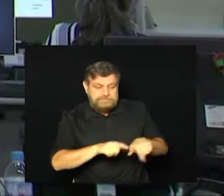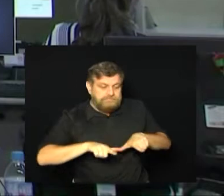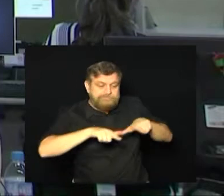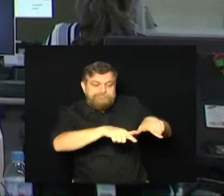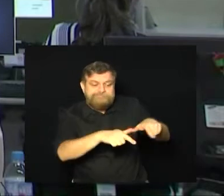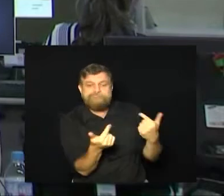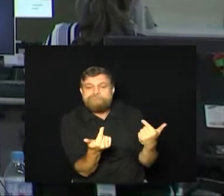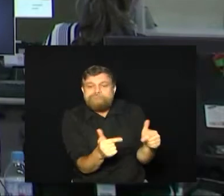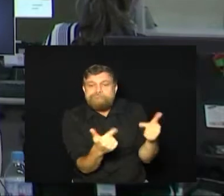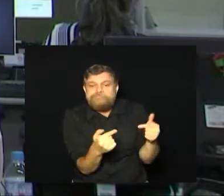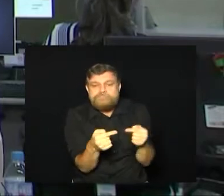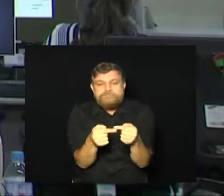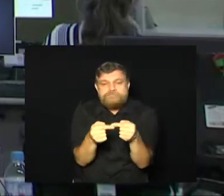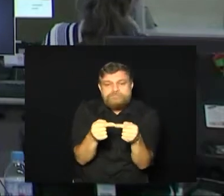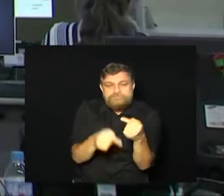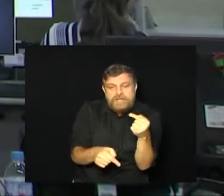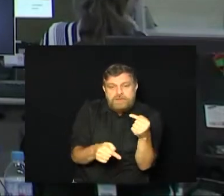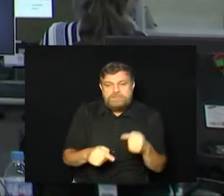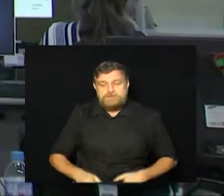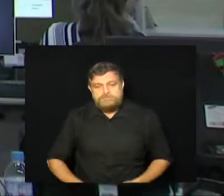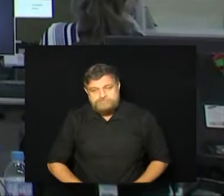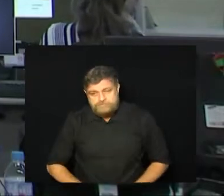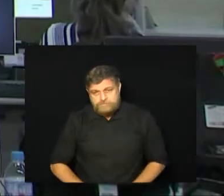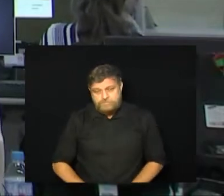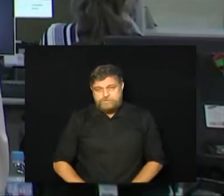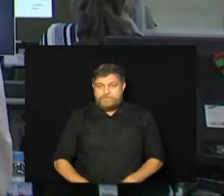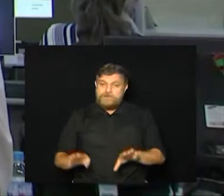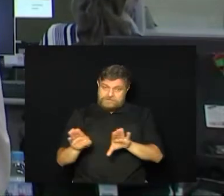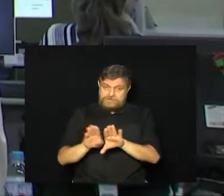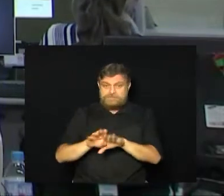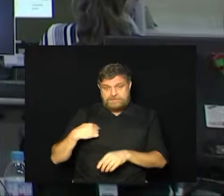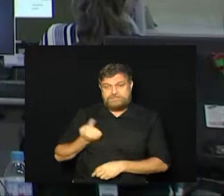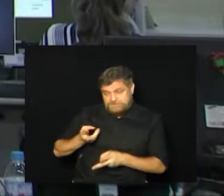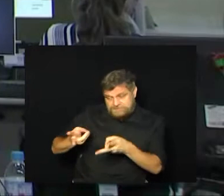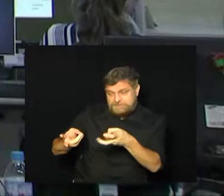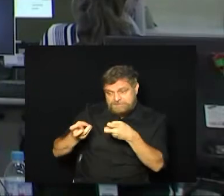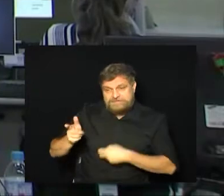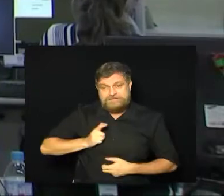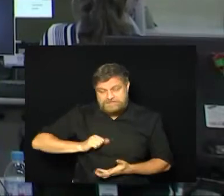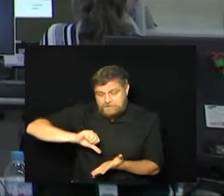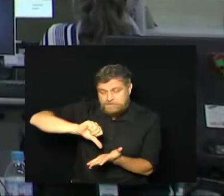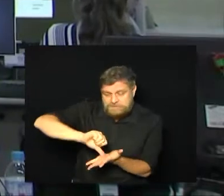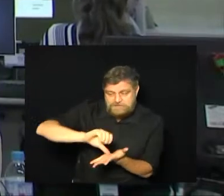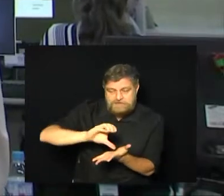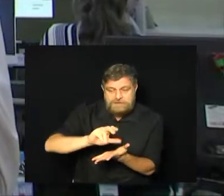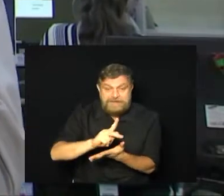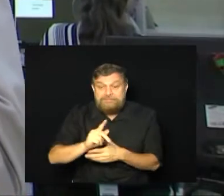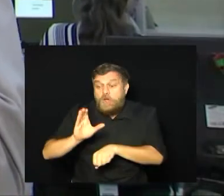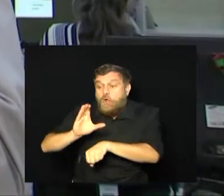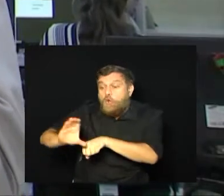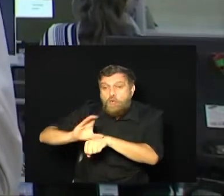qualificação adequada. Bom, por outro lado, né, a gente percebeu também que o CEPAT ofereceu muitos